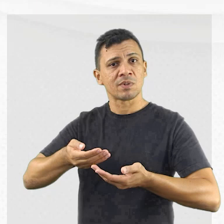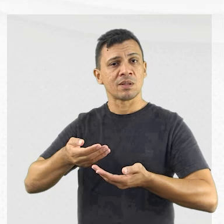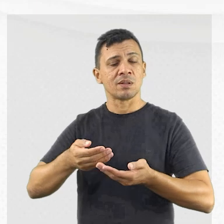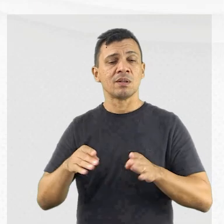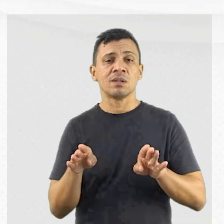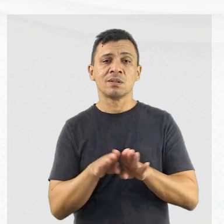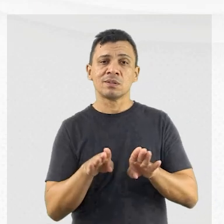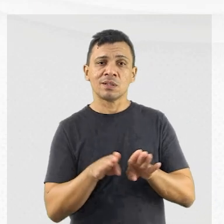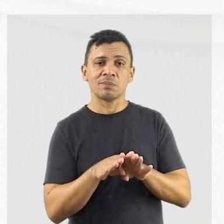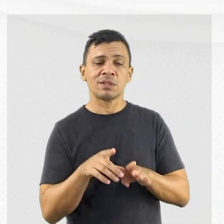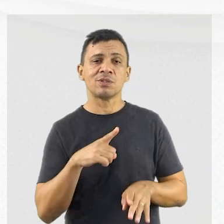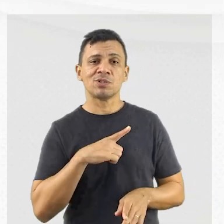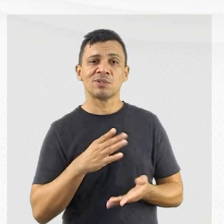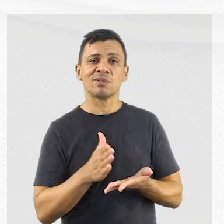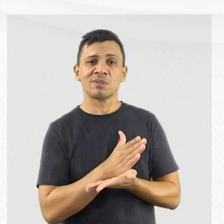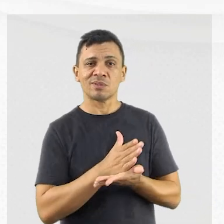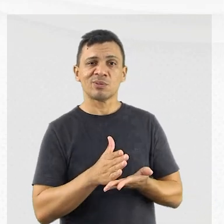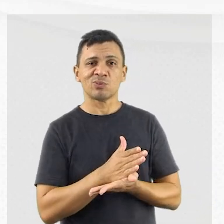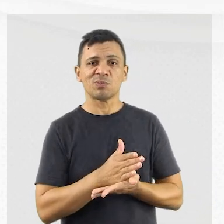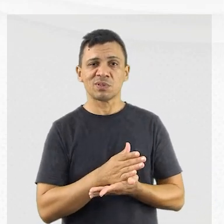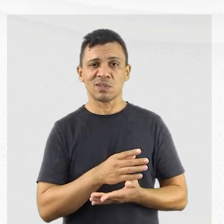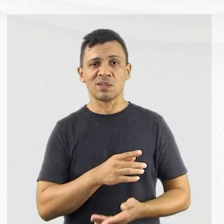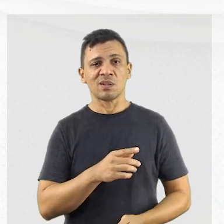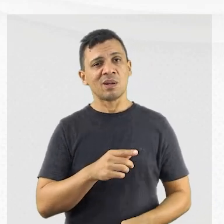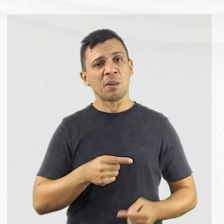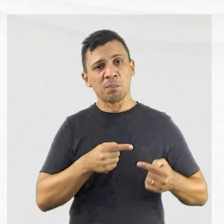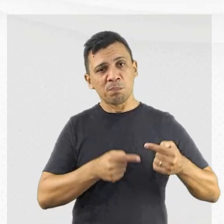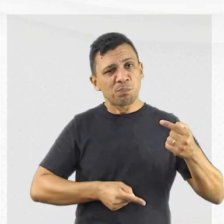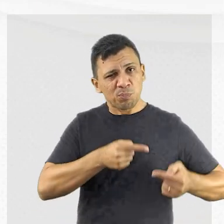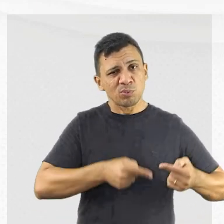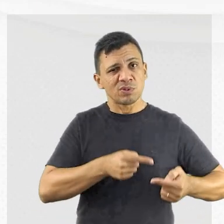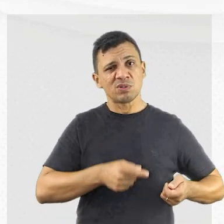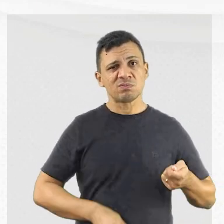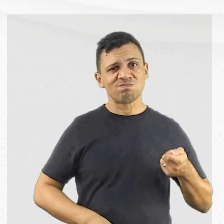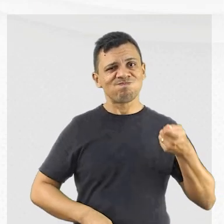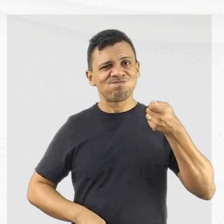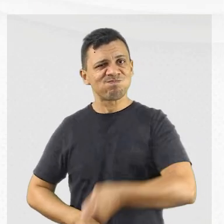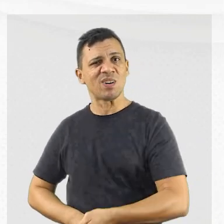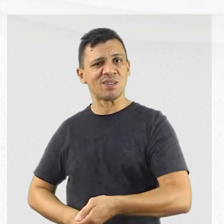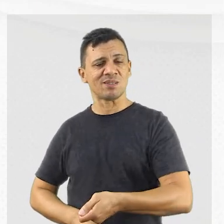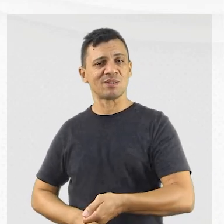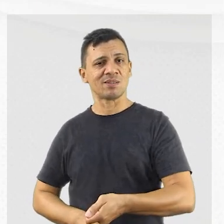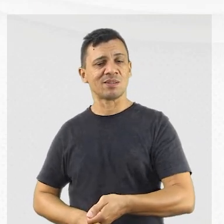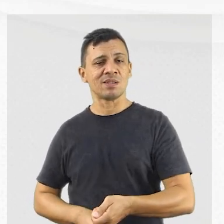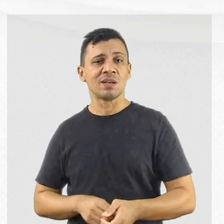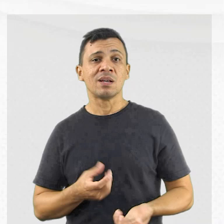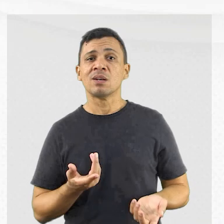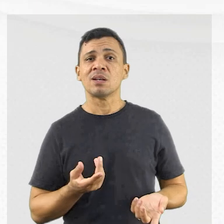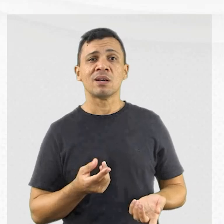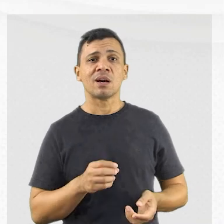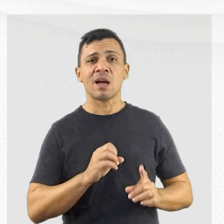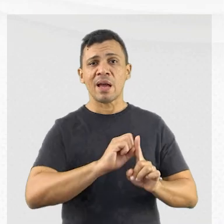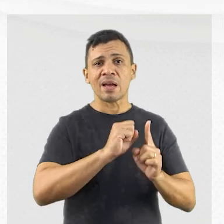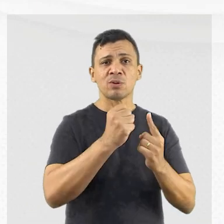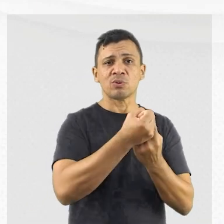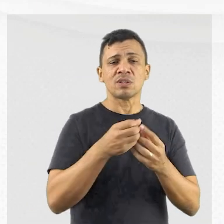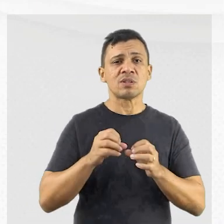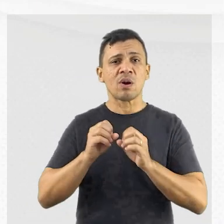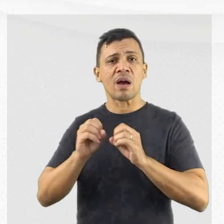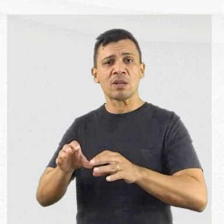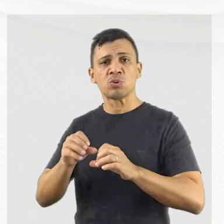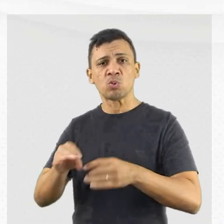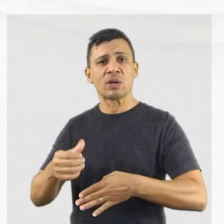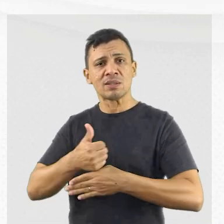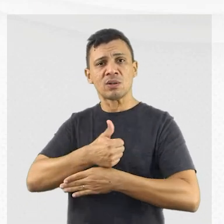Comte, dar o pontapé inicial para o reconhecimento e formalização da sociologia. Tá? Então ele é sempre estudado